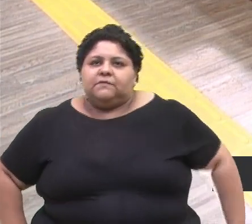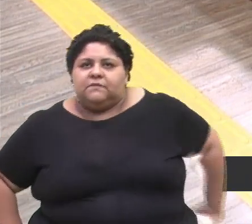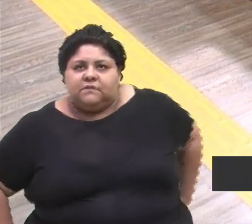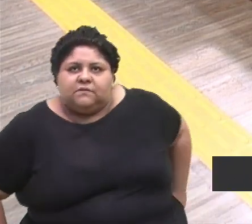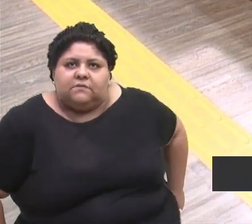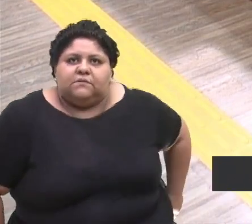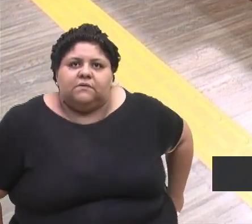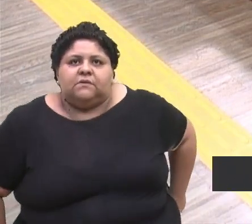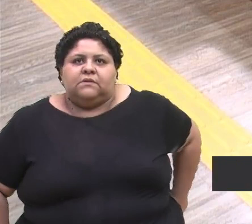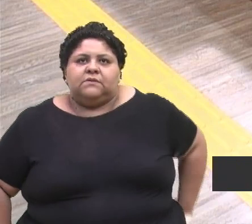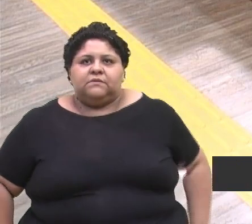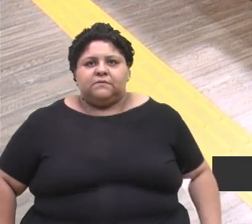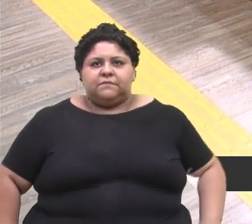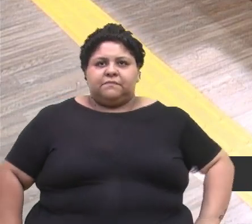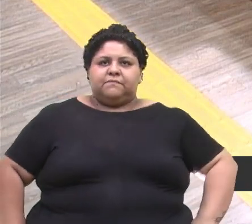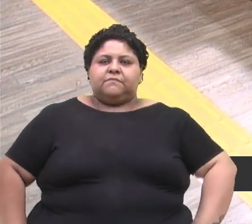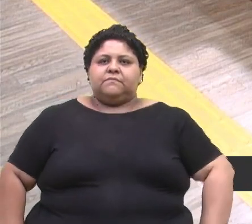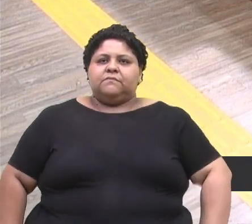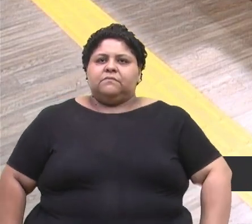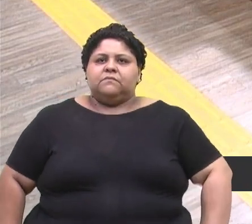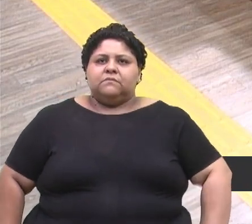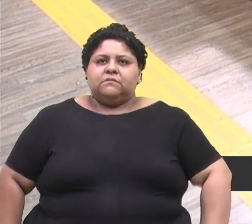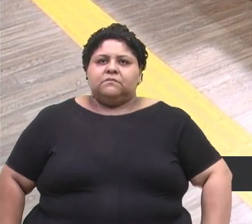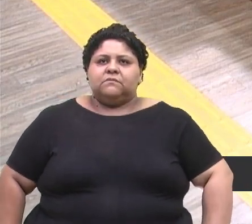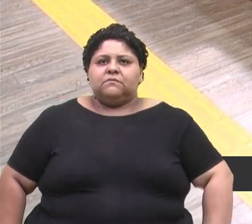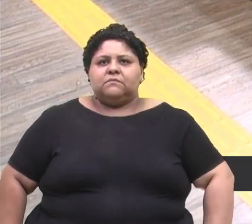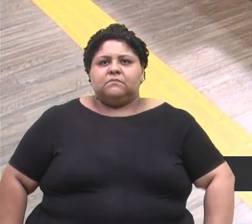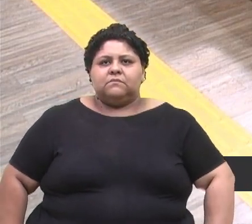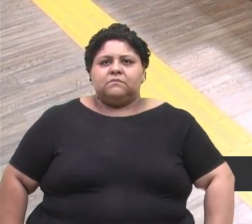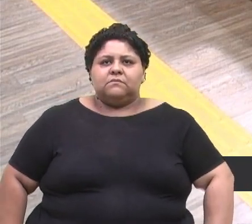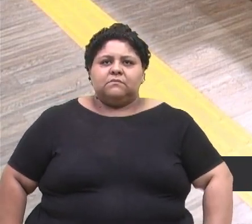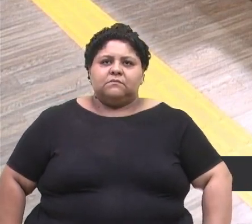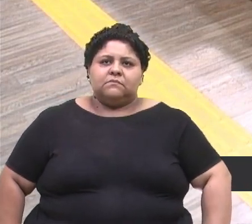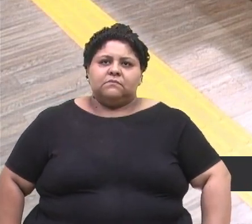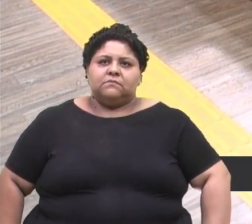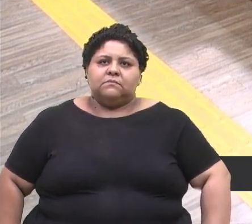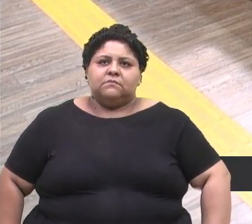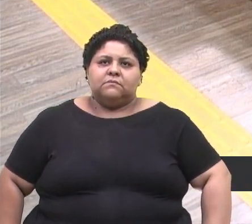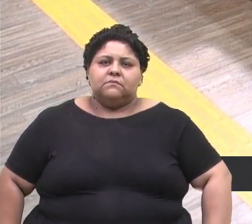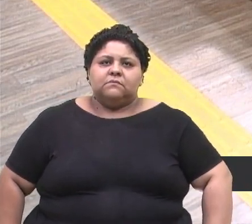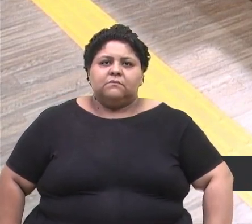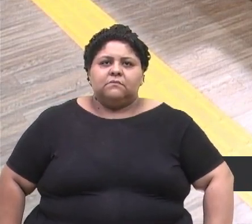Mas é rápido. Obrigado, presidente da tribuna. Com a palavra.